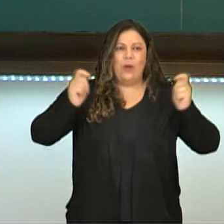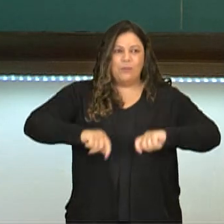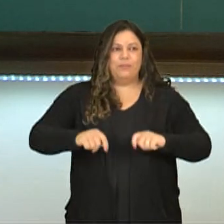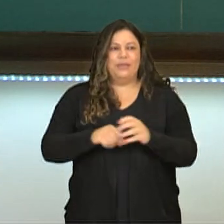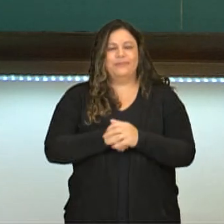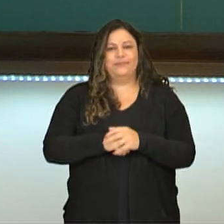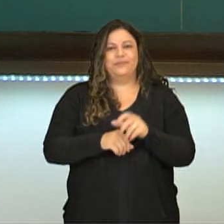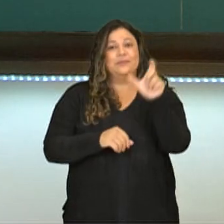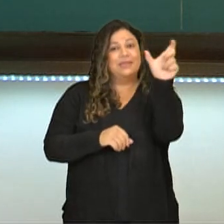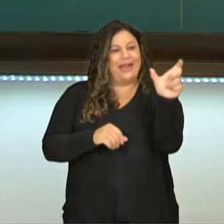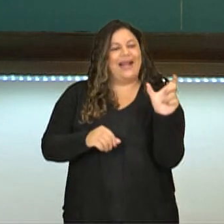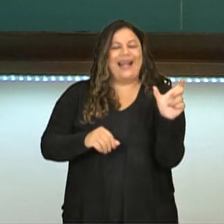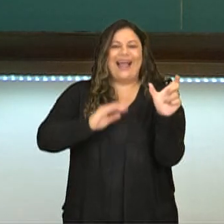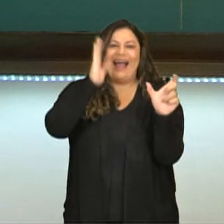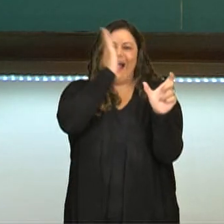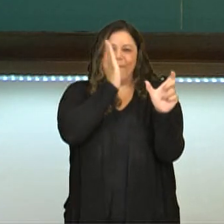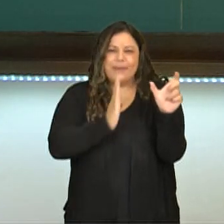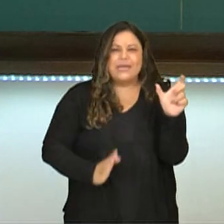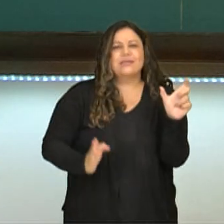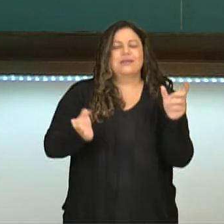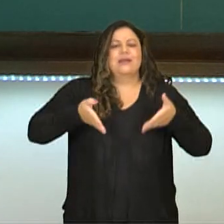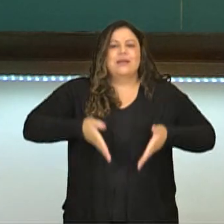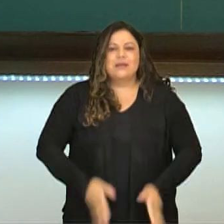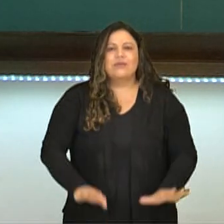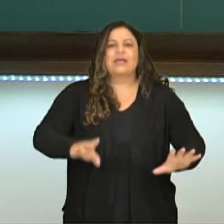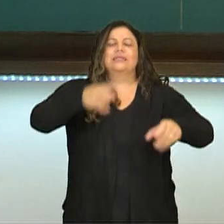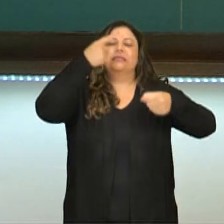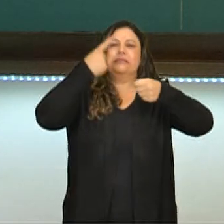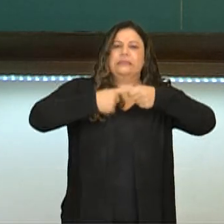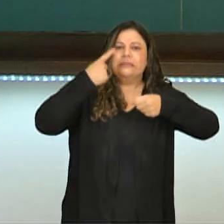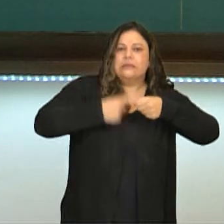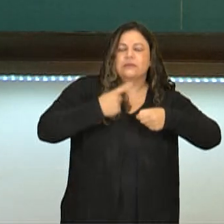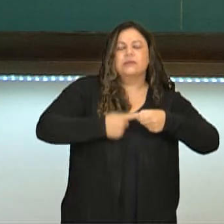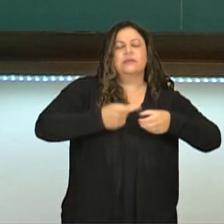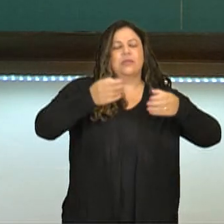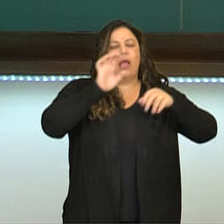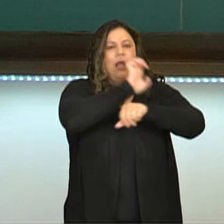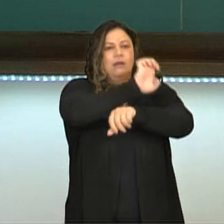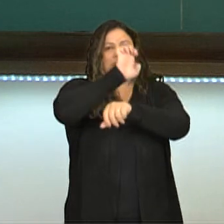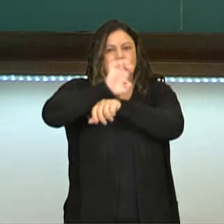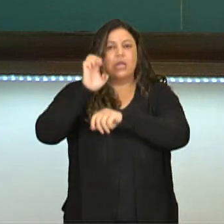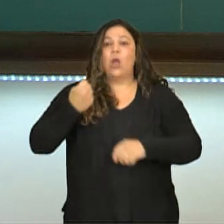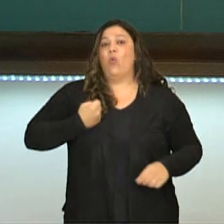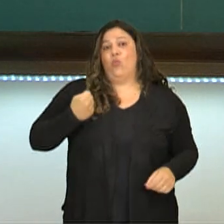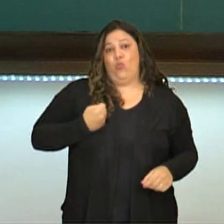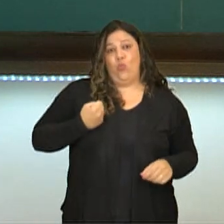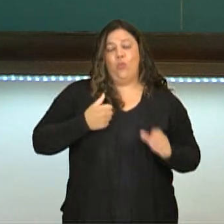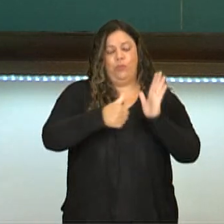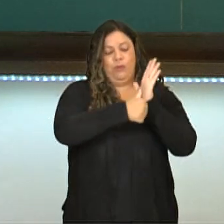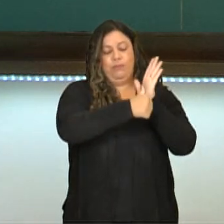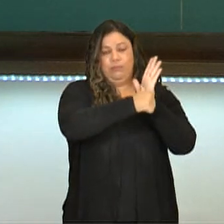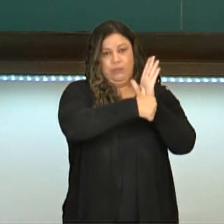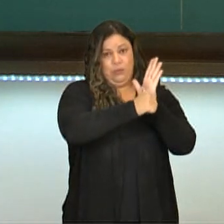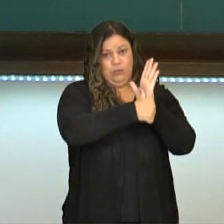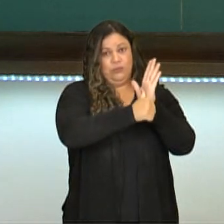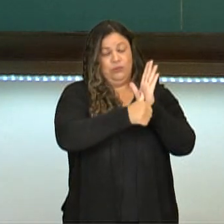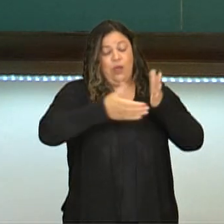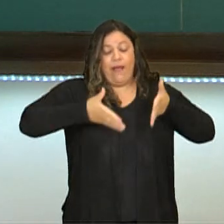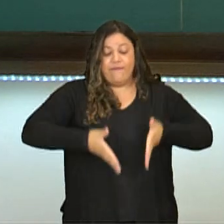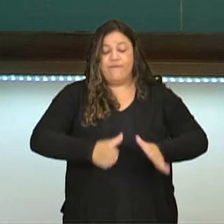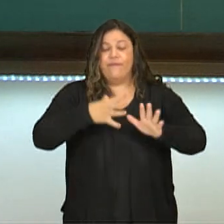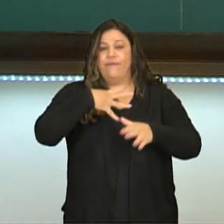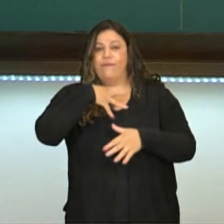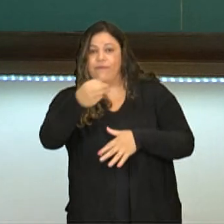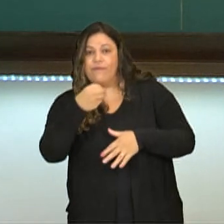lá, brasileiro, nascido no município, no estado, tem um número de identificação, a filiação, isso é